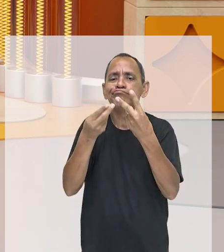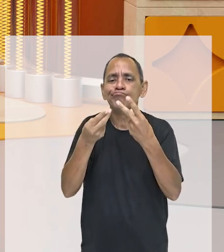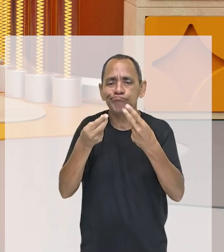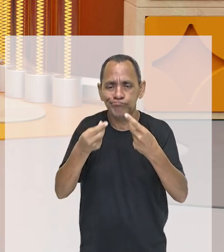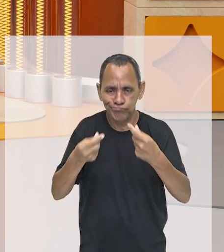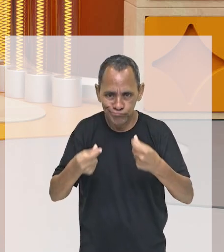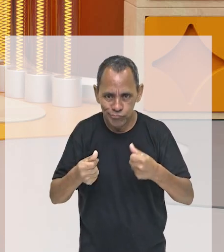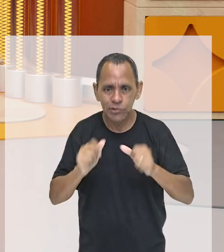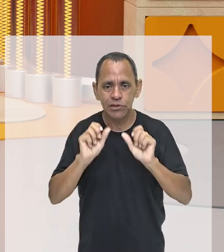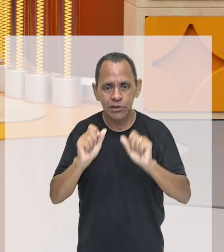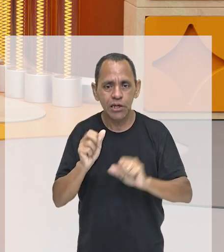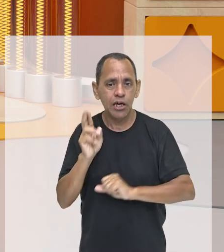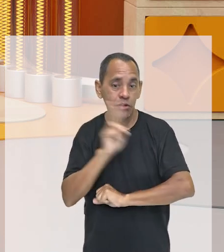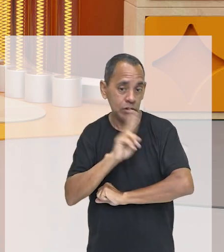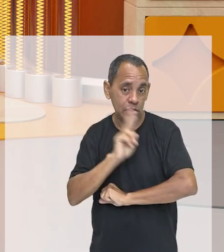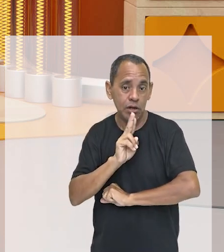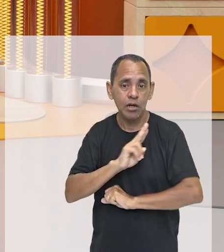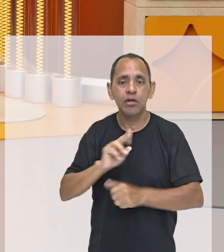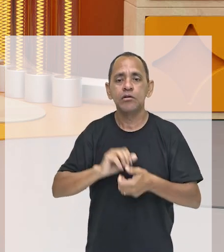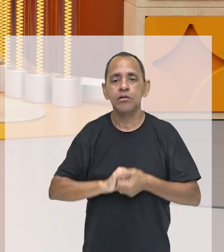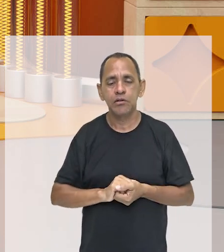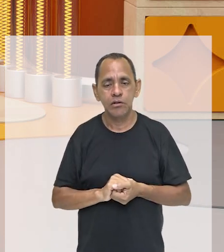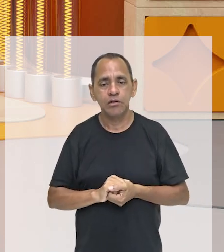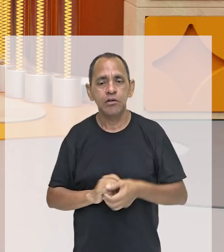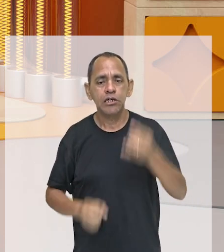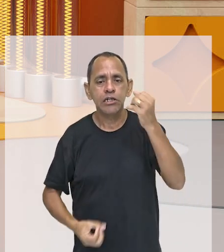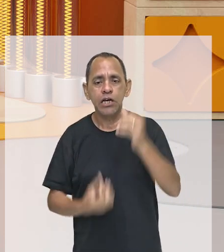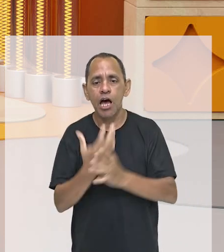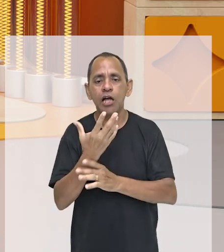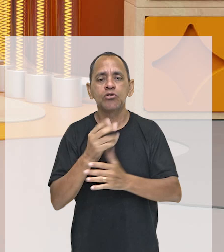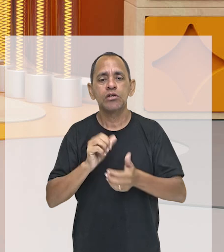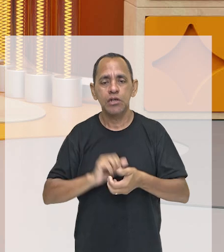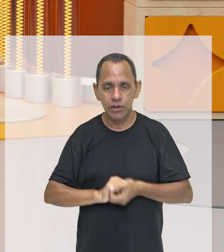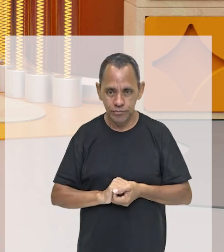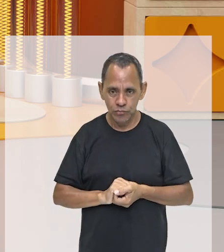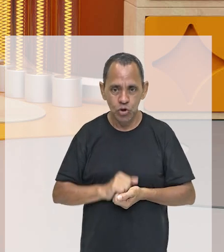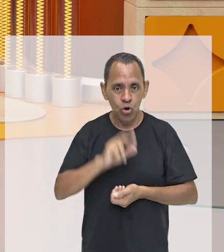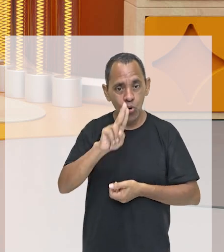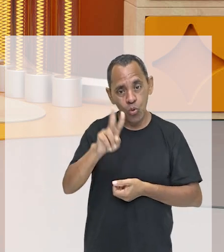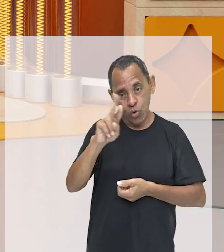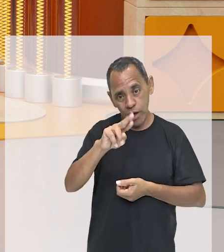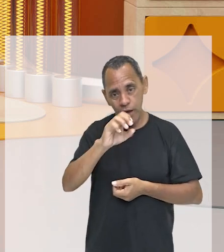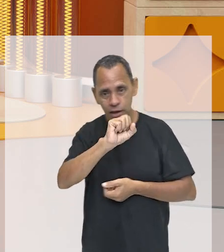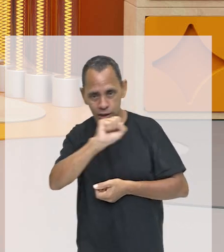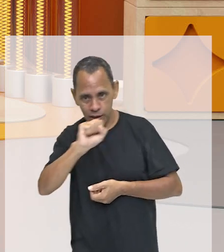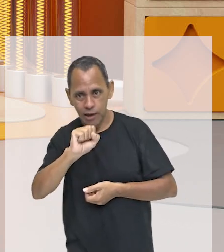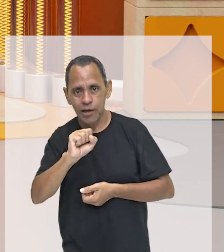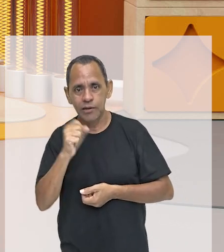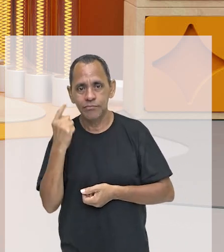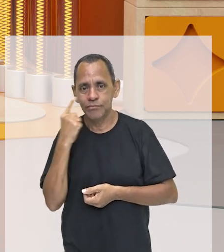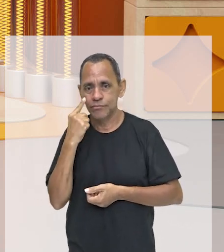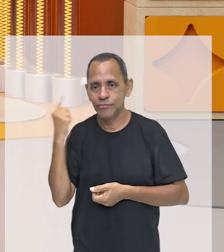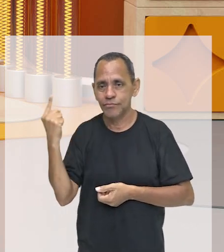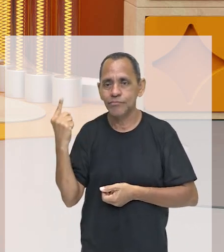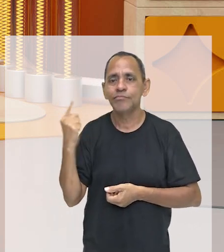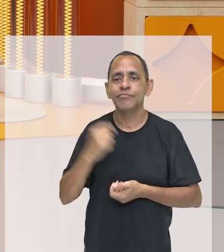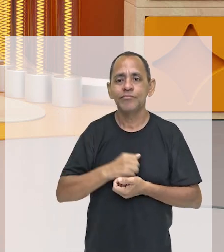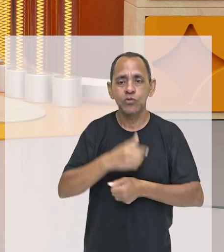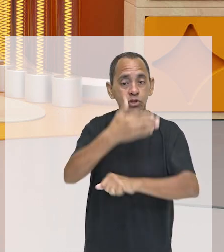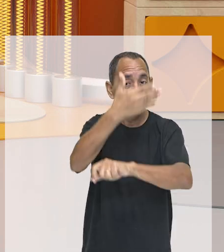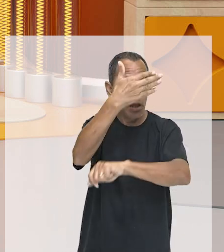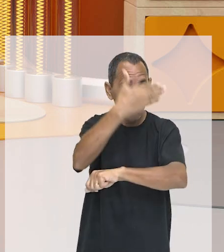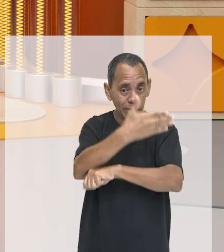quem? A Comunidade dos Estados Independentes. E aqui vocês estão vendo a bandeira que acaba